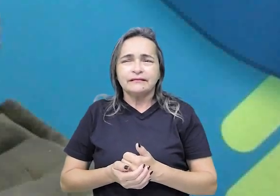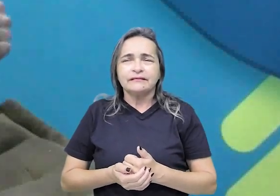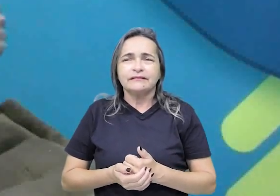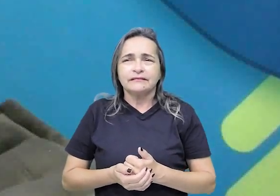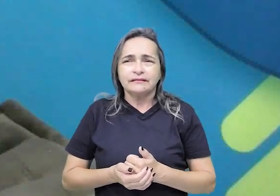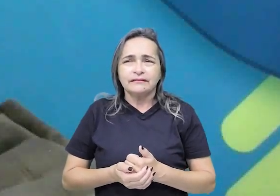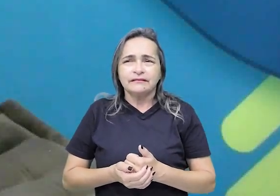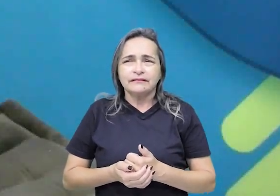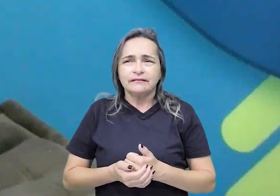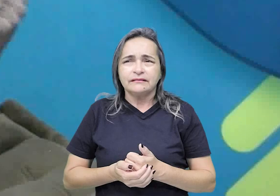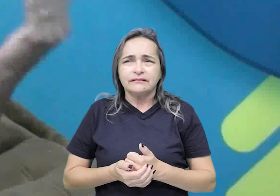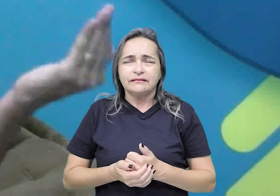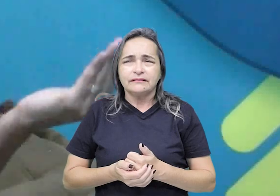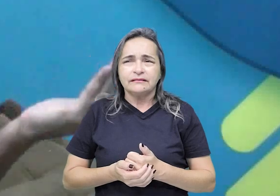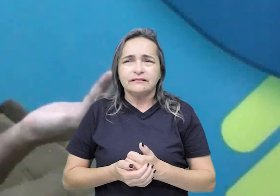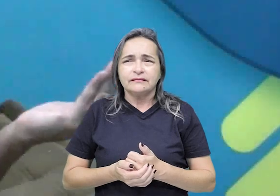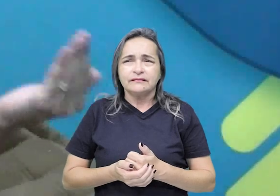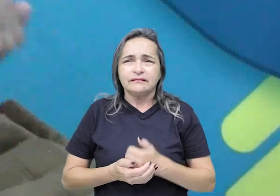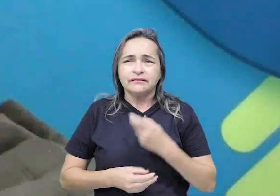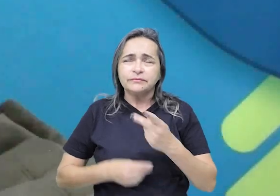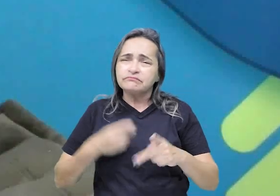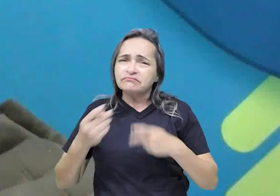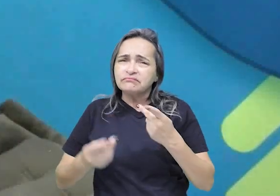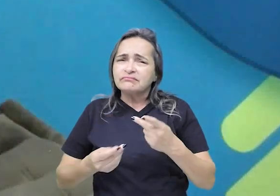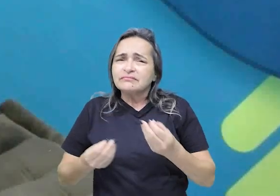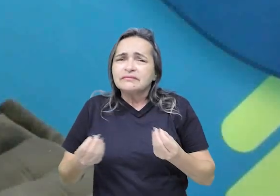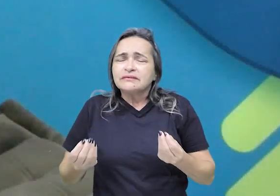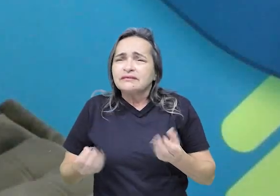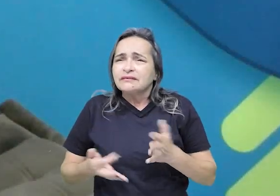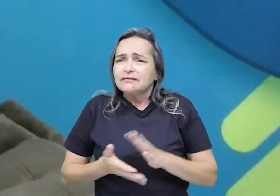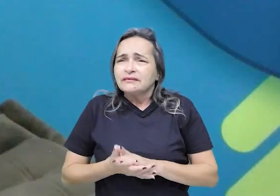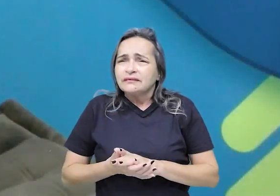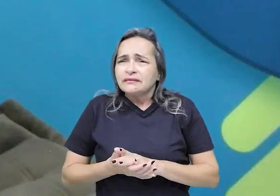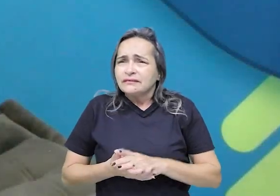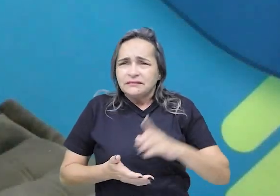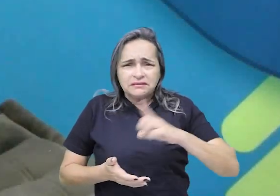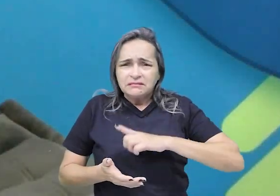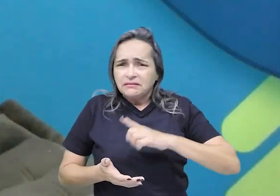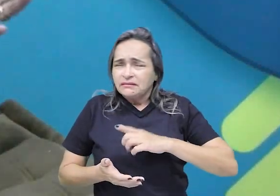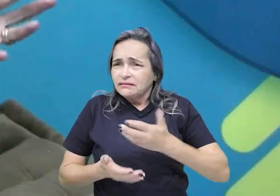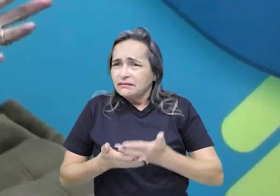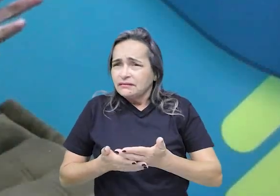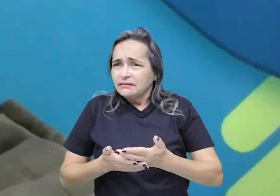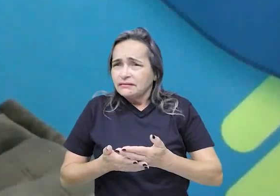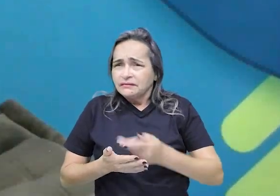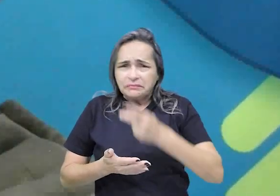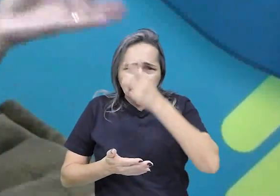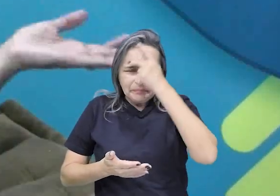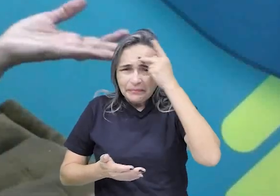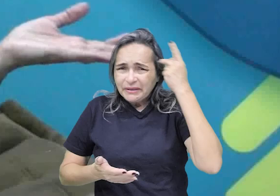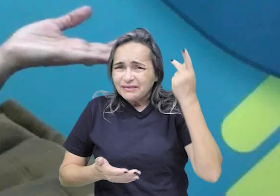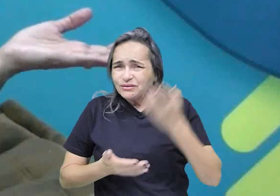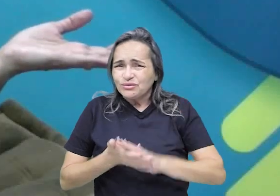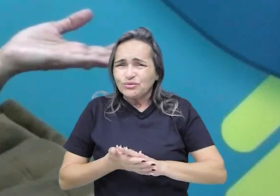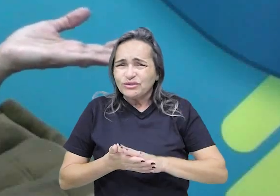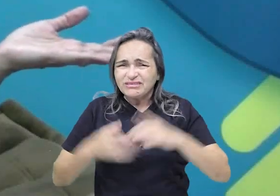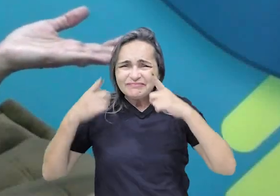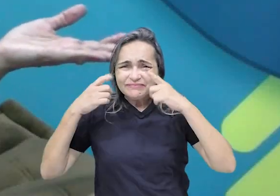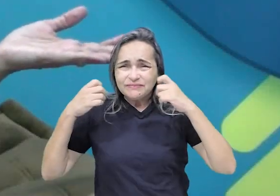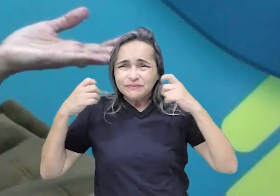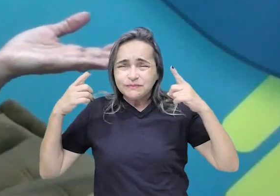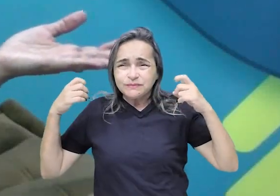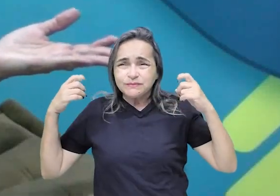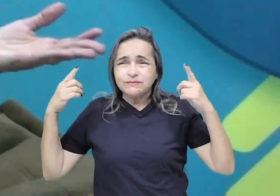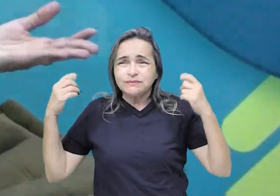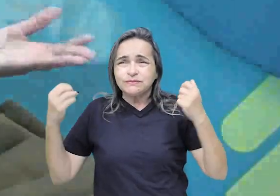assim bem, e assim, a gente não pode nem falar precisamente, Marcelo, porque tem uns que passam pelo Imetro, mas tem outros que não passam, aqueles que